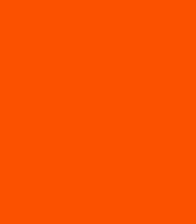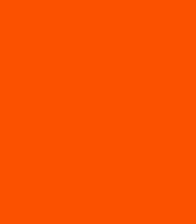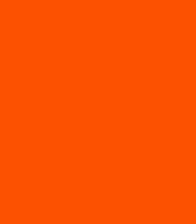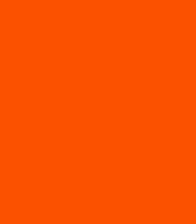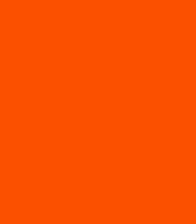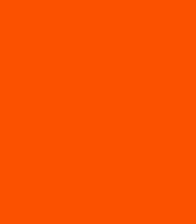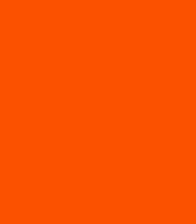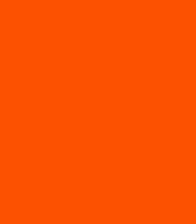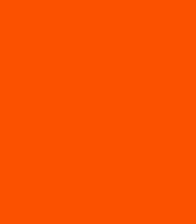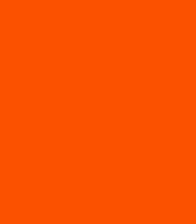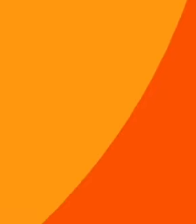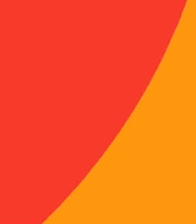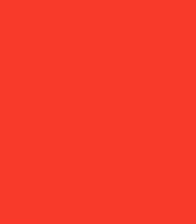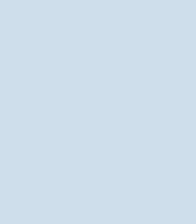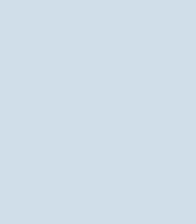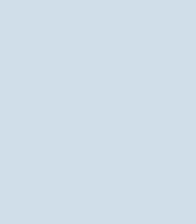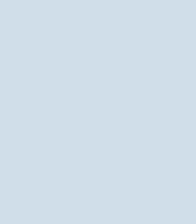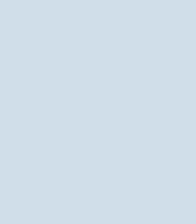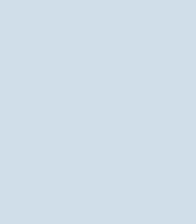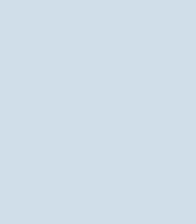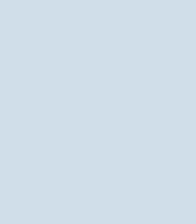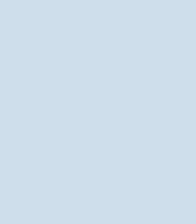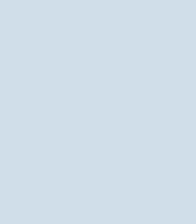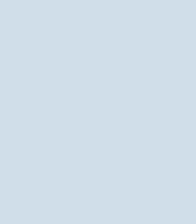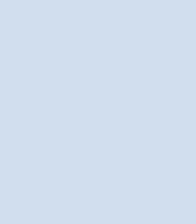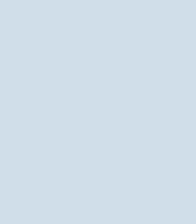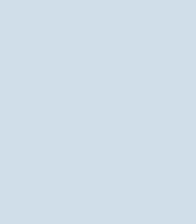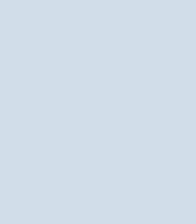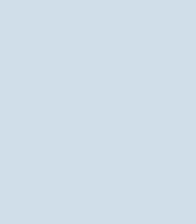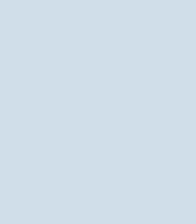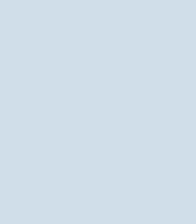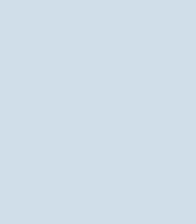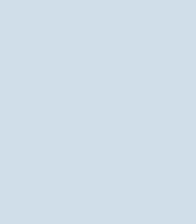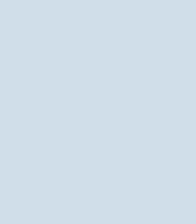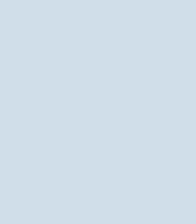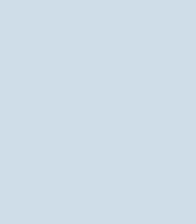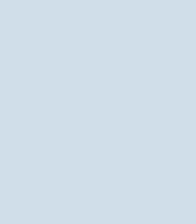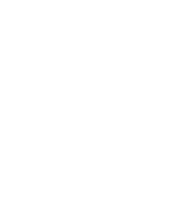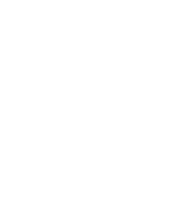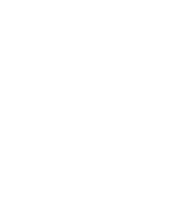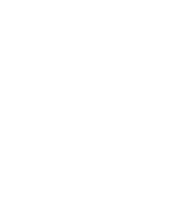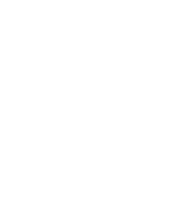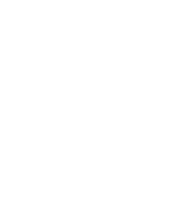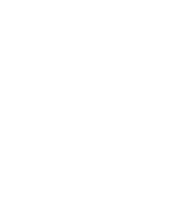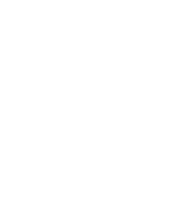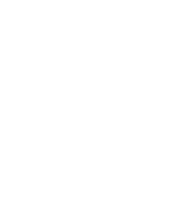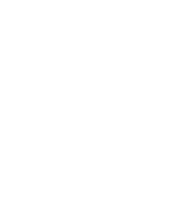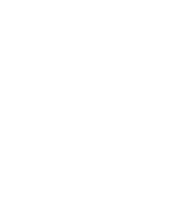Poder Monitor. Acesse agora e ganhe 30 dias grátis.